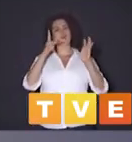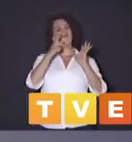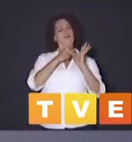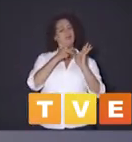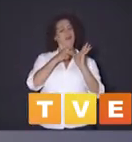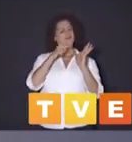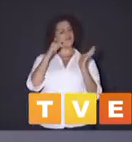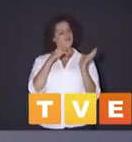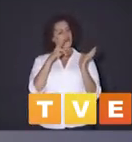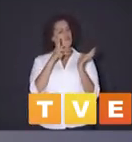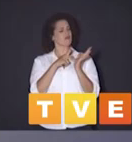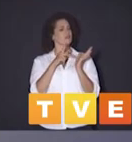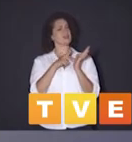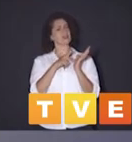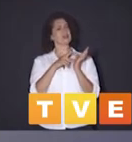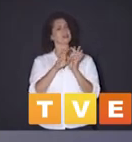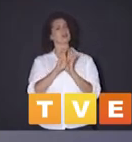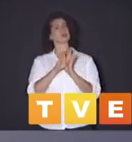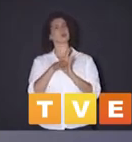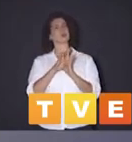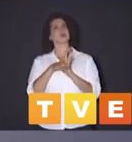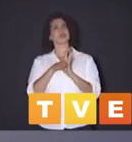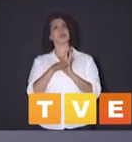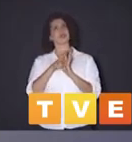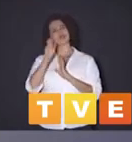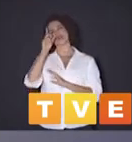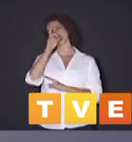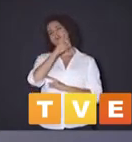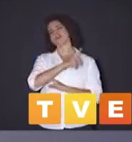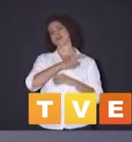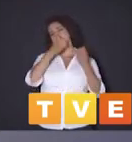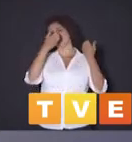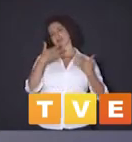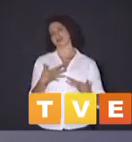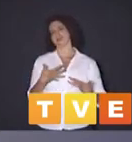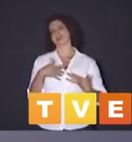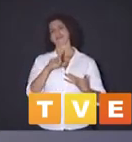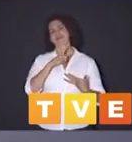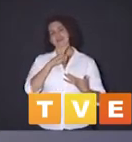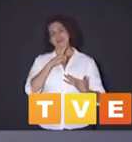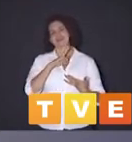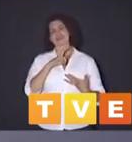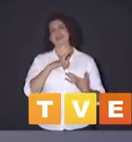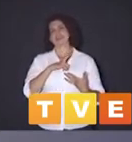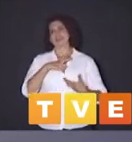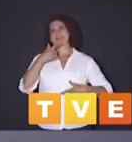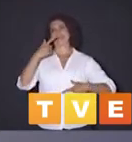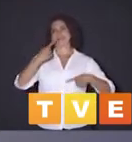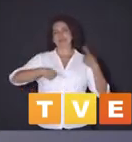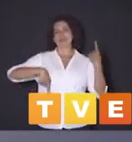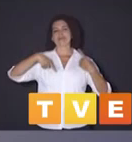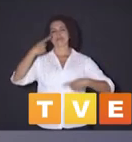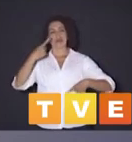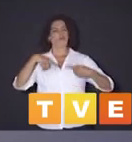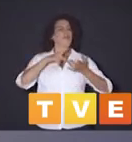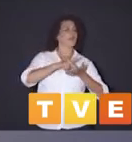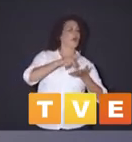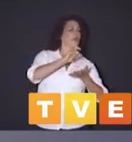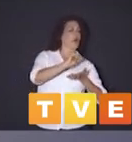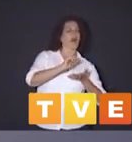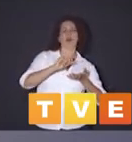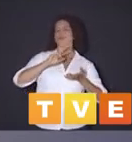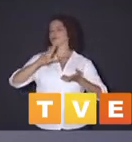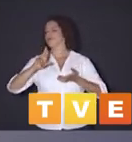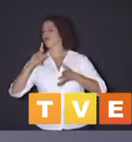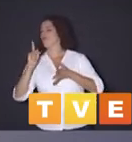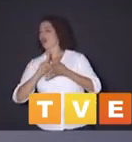conceito é difícil de definir também muita polêmica sobre o que é verdade que não é verdade mas